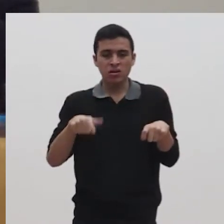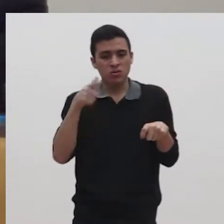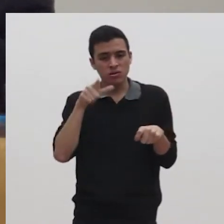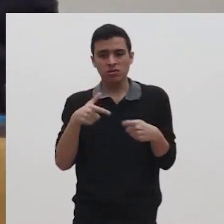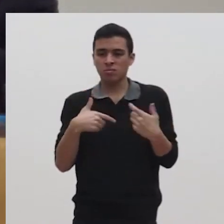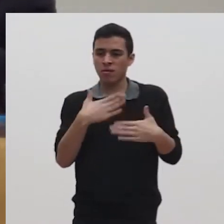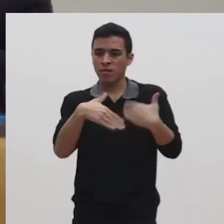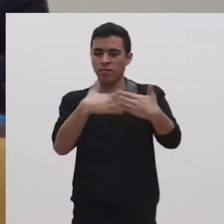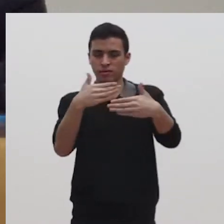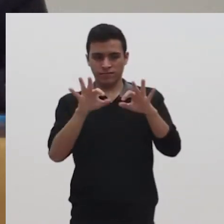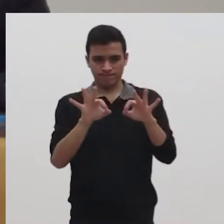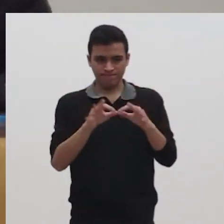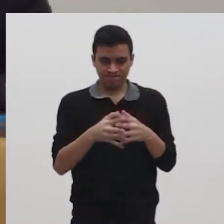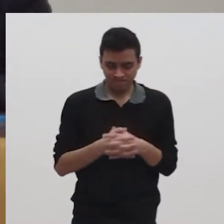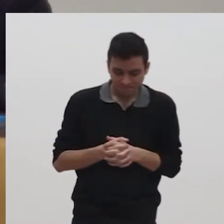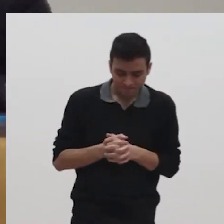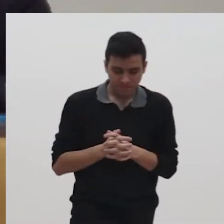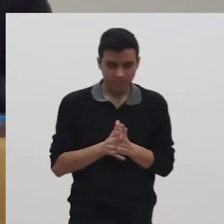funcionar.